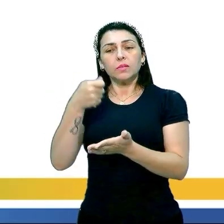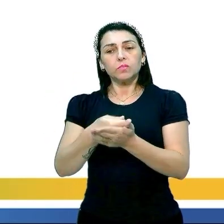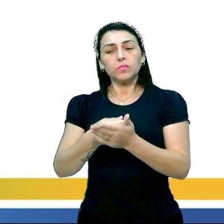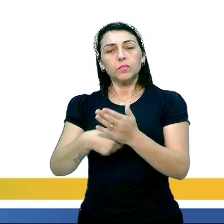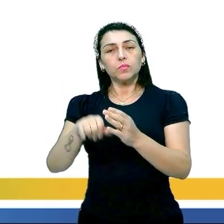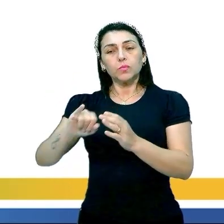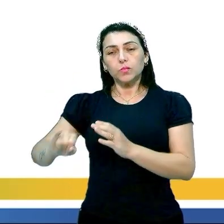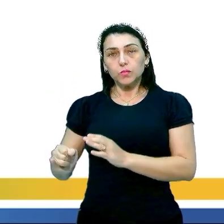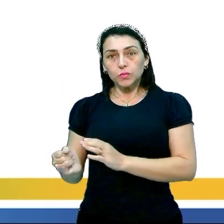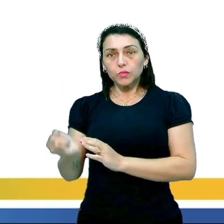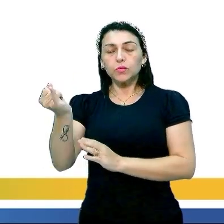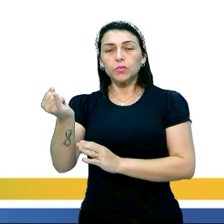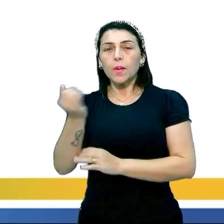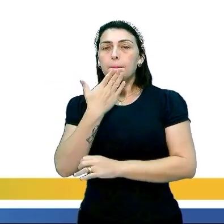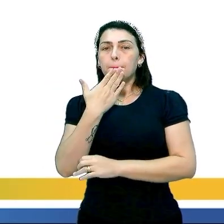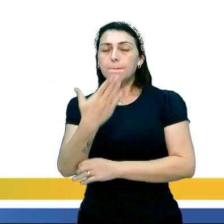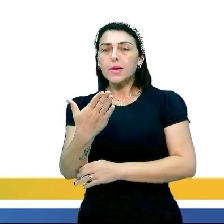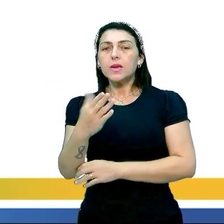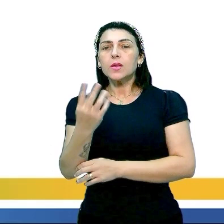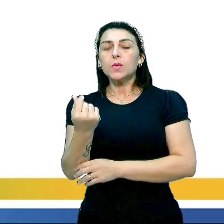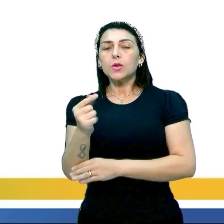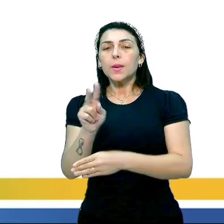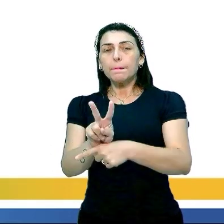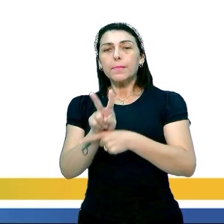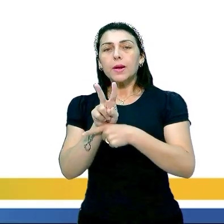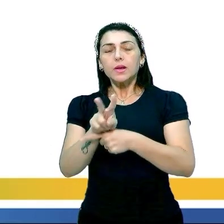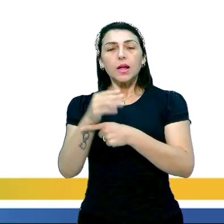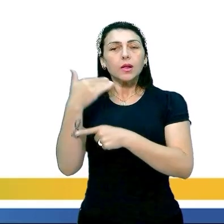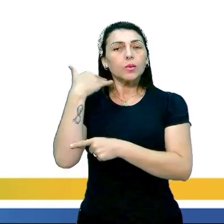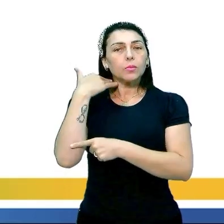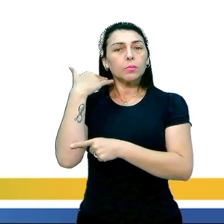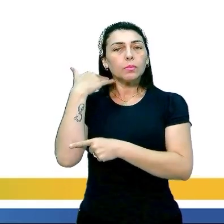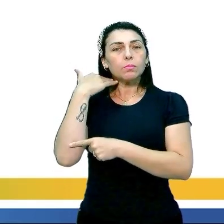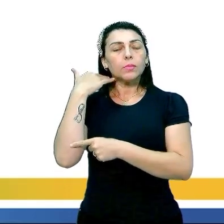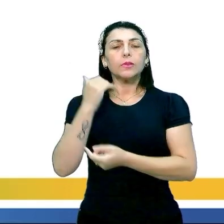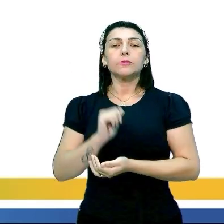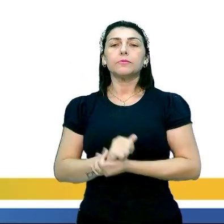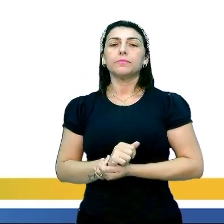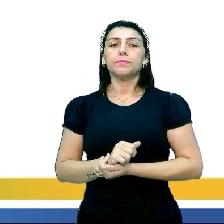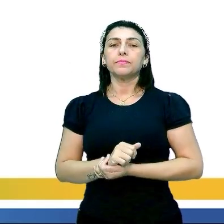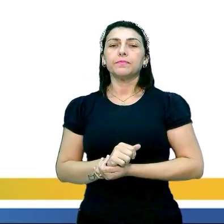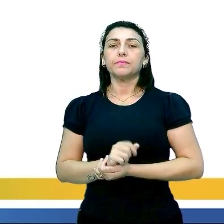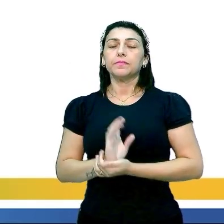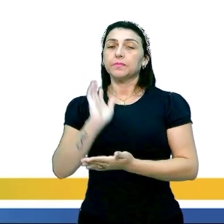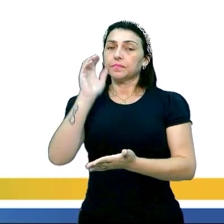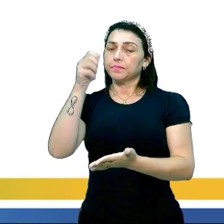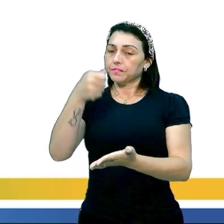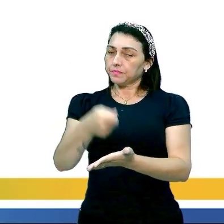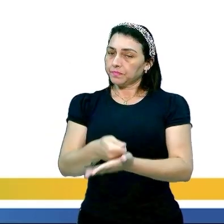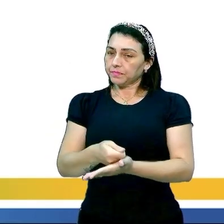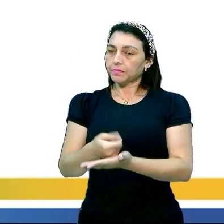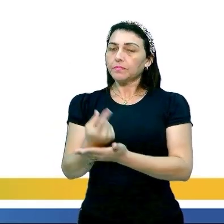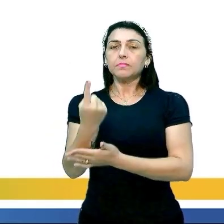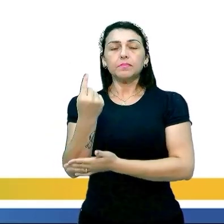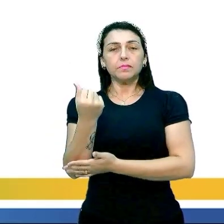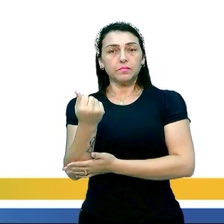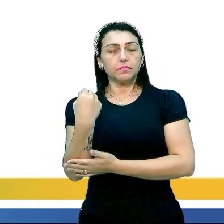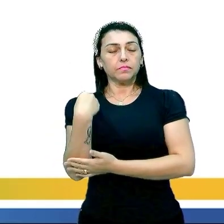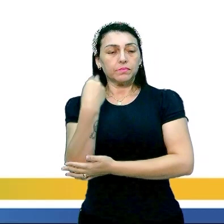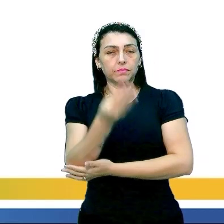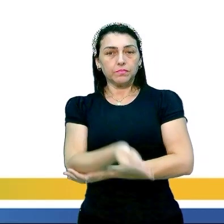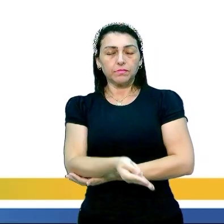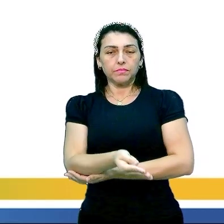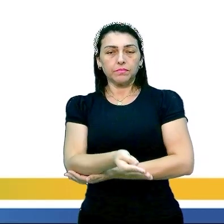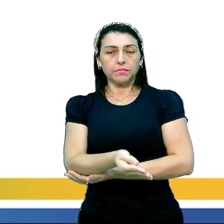Então, você vai pedir um dinheiro emprestado lá no banco, aí ele vai, quando você for pagar esse dinheiro,